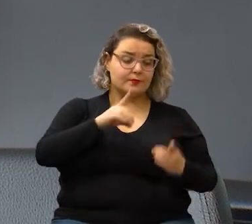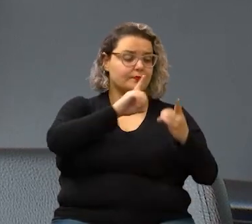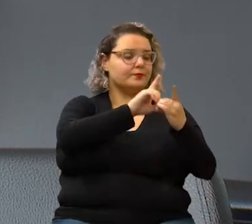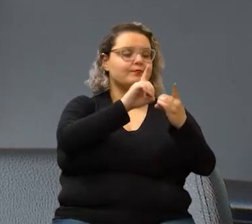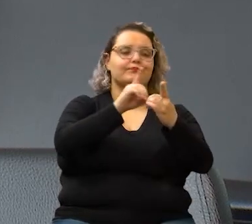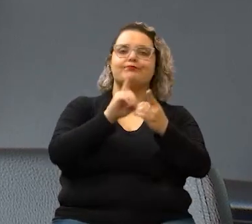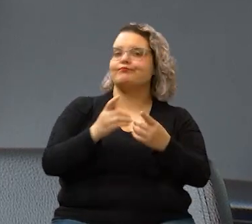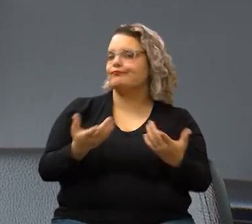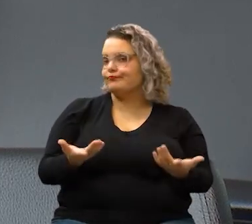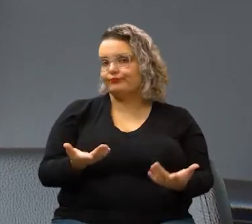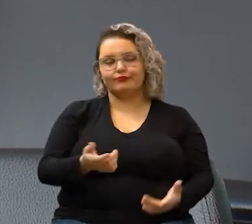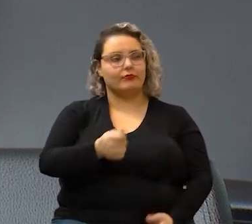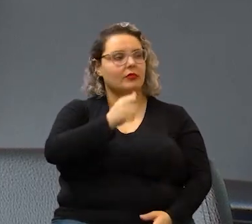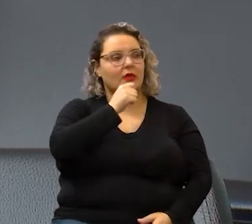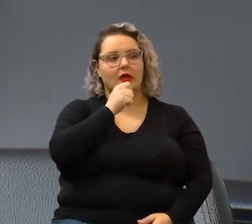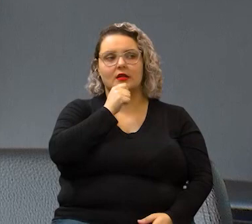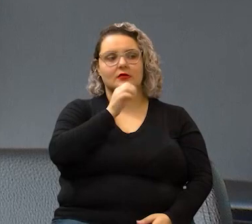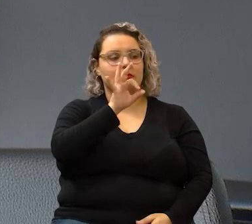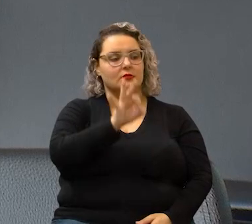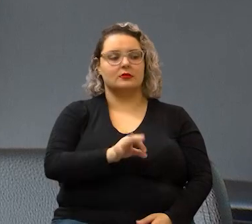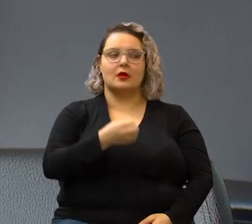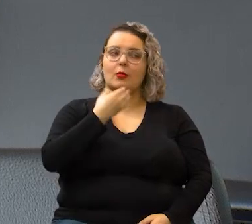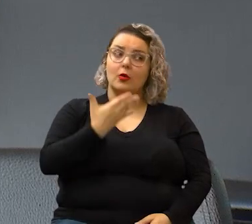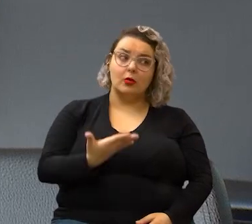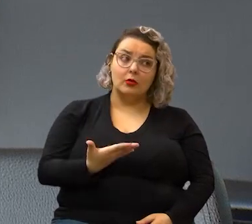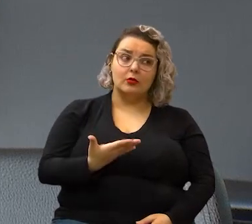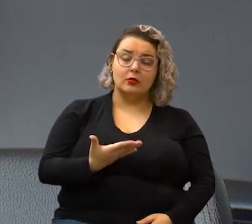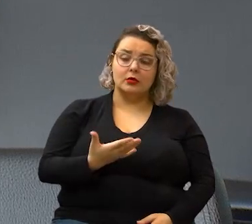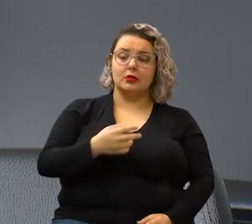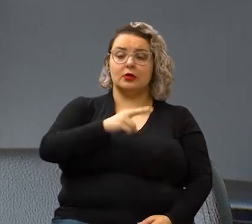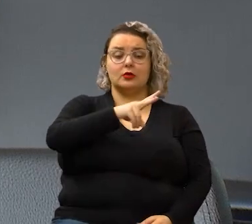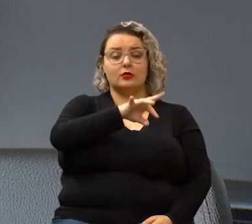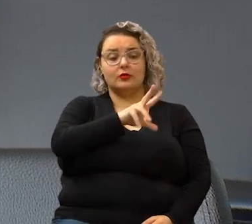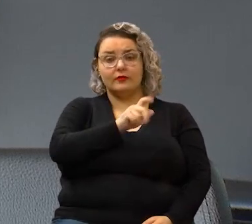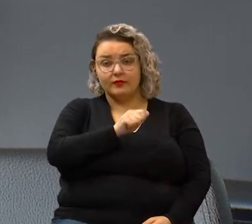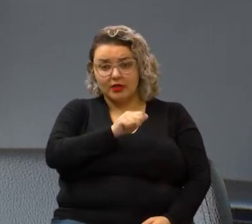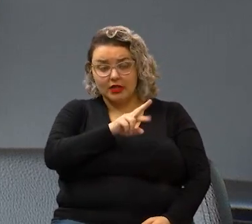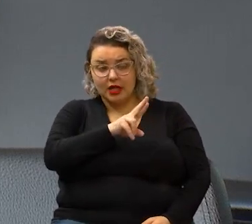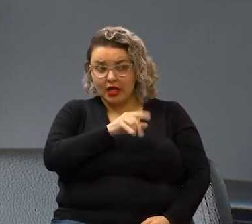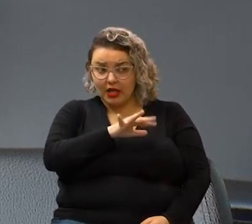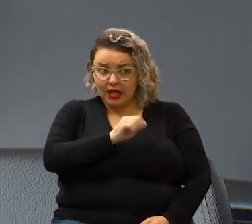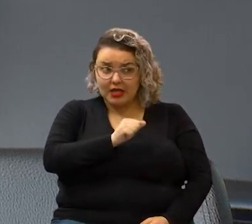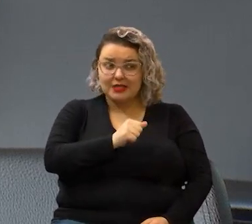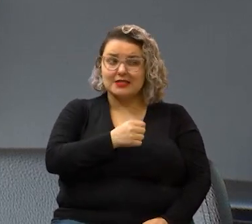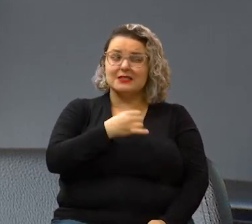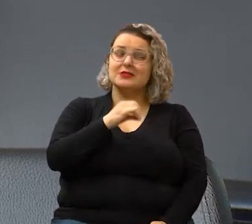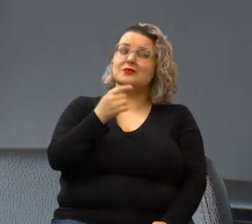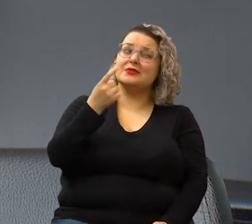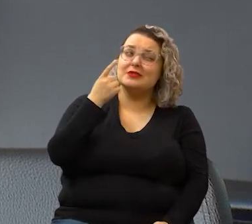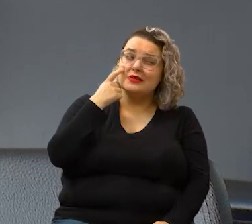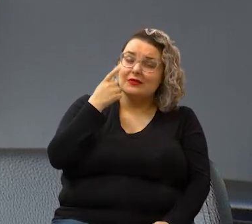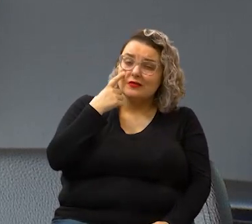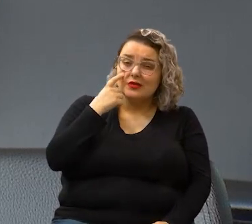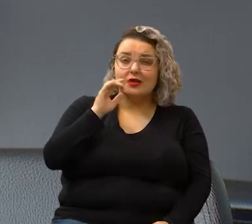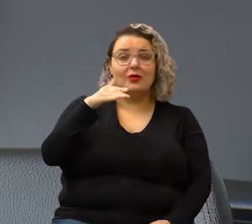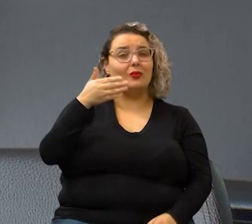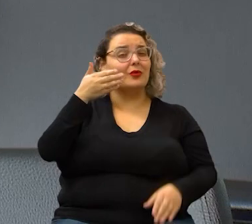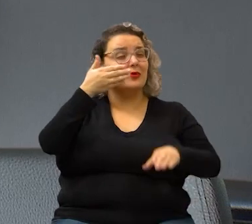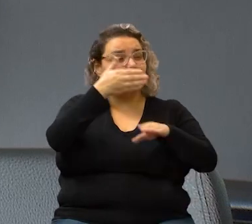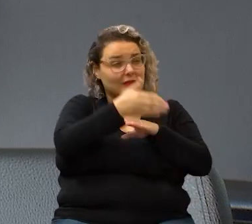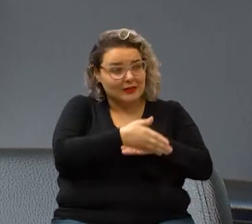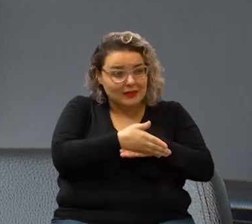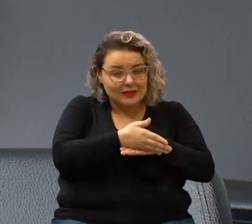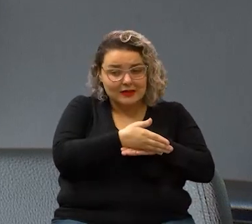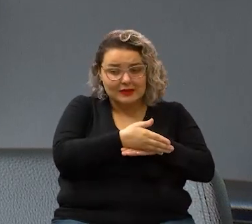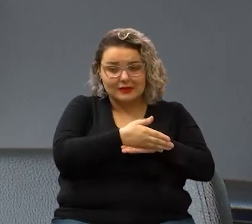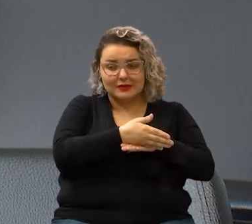o atendimento ainda não está de acordo. E no Vila Rica, se você ver a situação, quando eu entrei lá